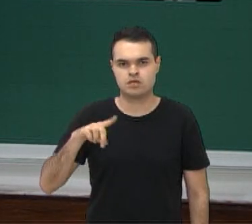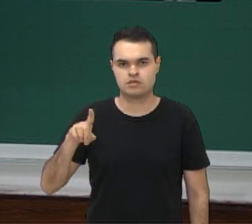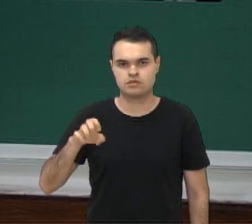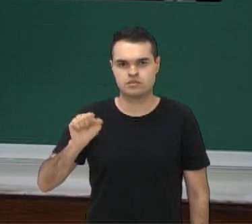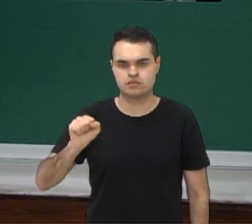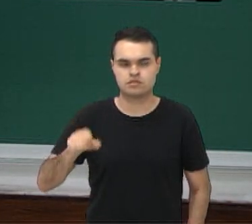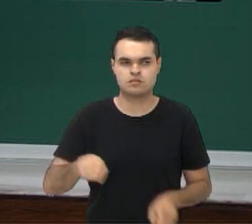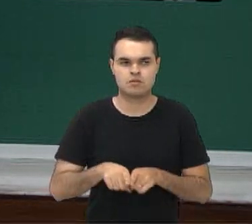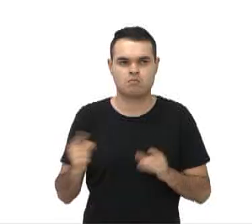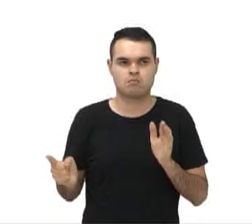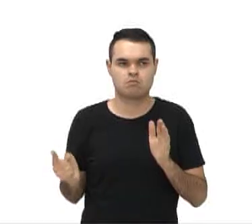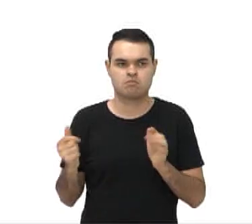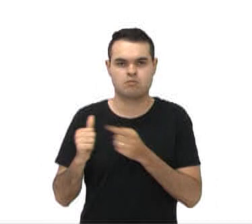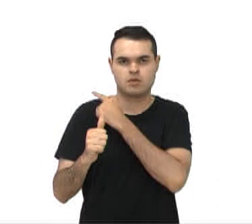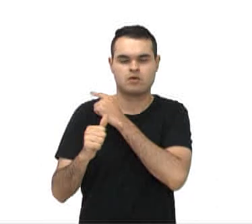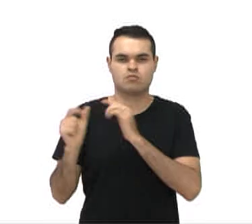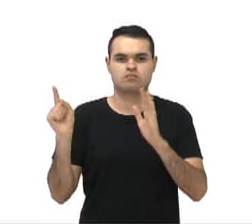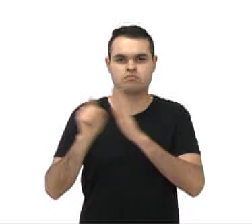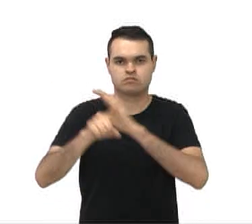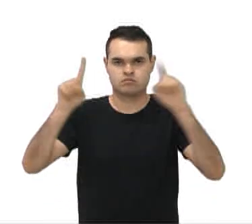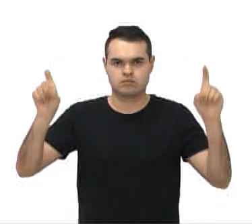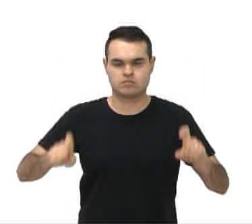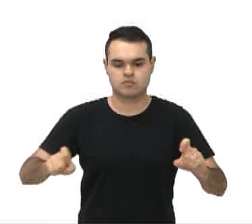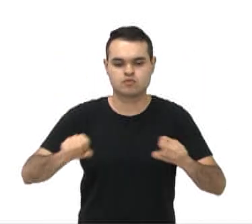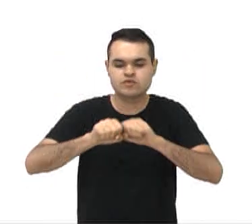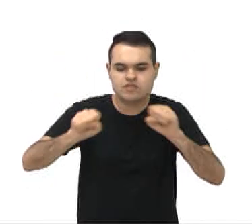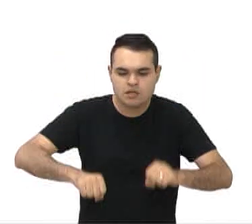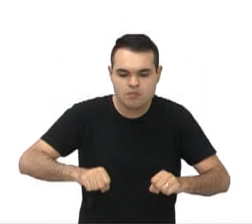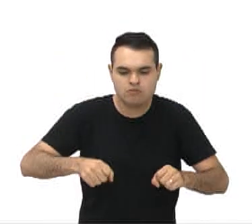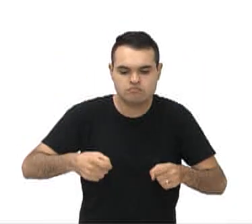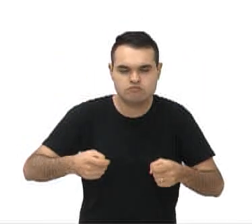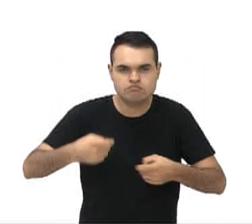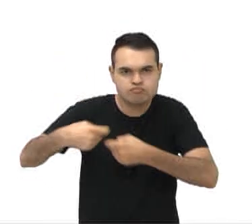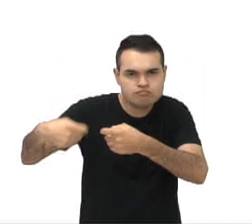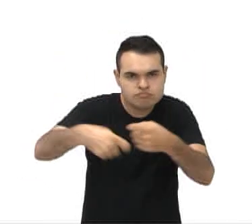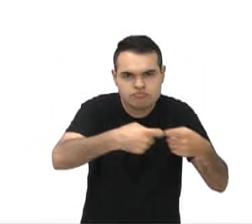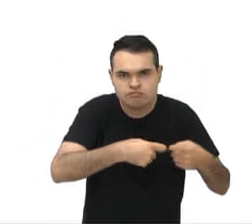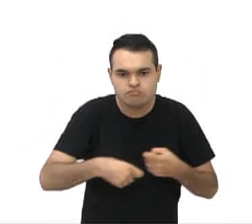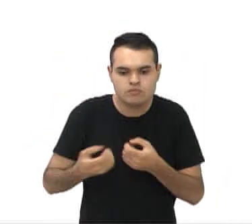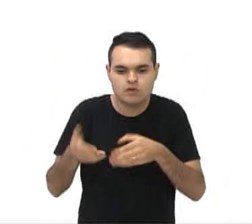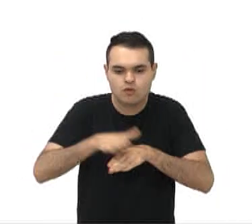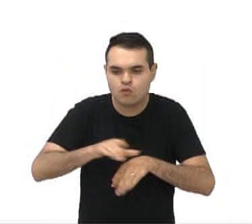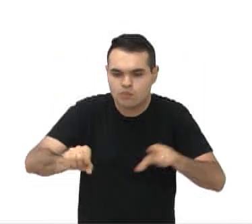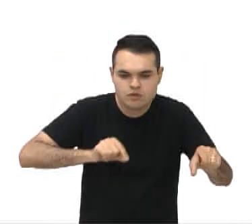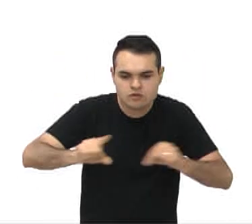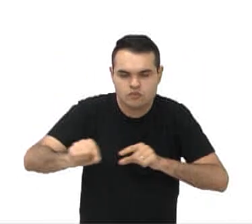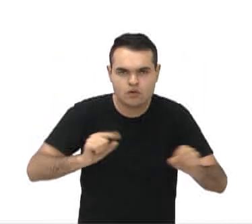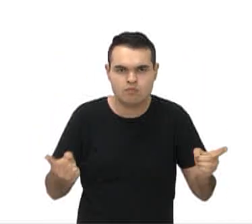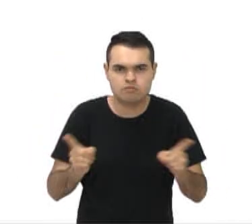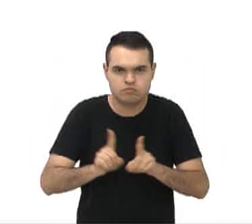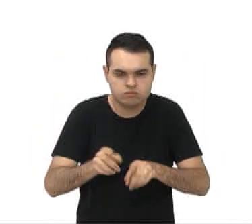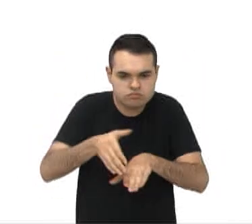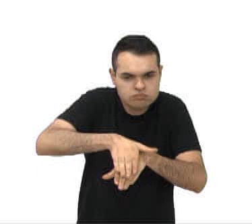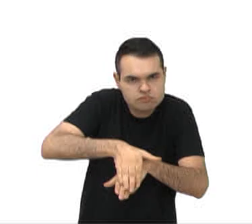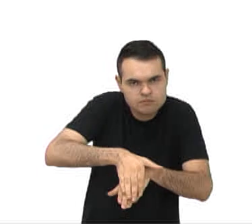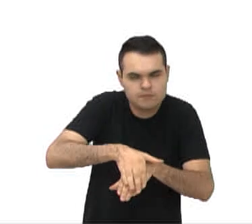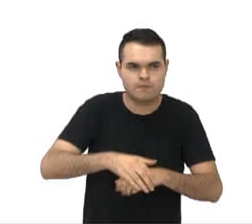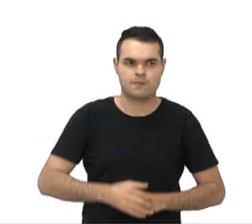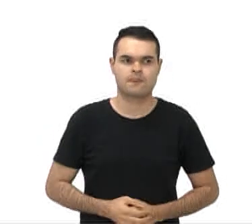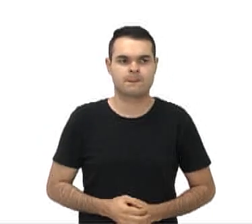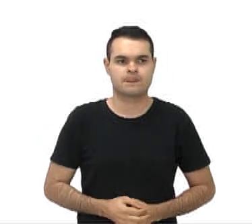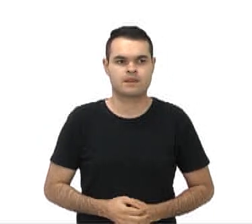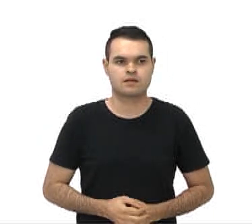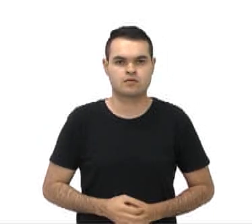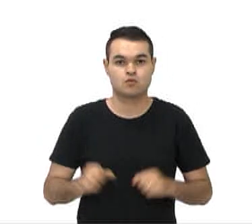Vamos ao nosso primeiro quiz. Sistema de acasalamento é uma forma específica de como é realizada a escolha do par e cópula. O sistema que